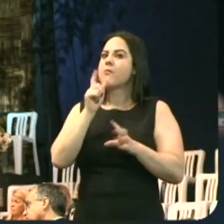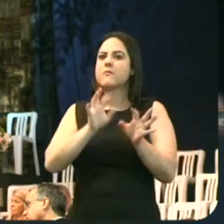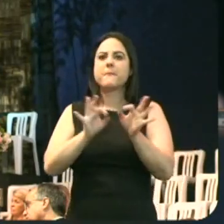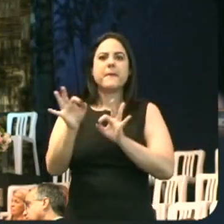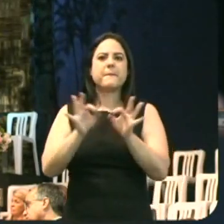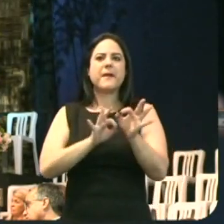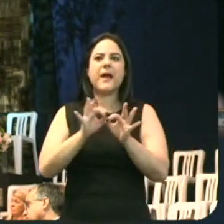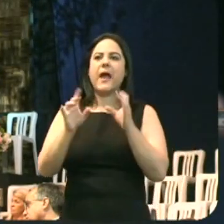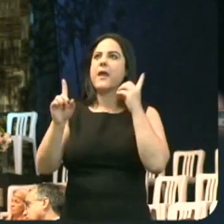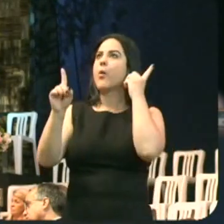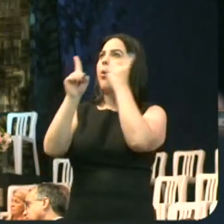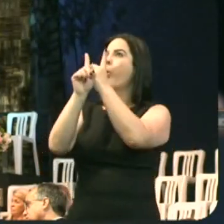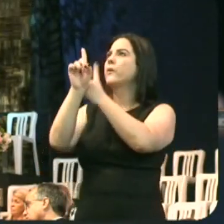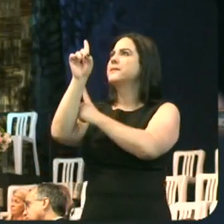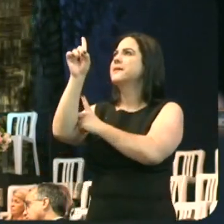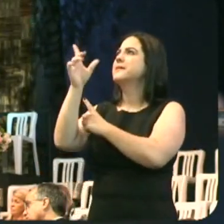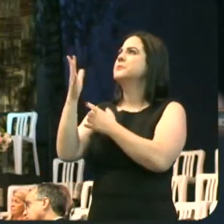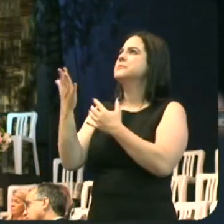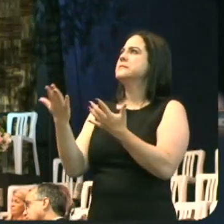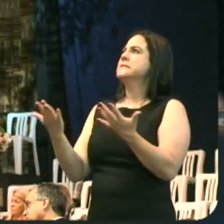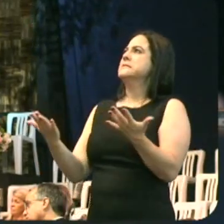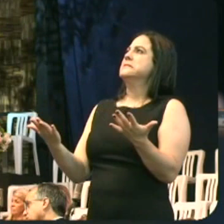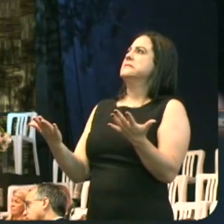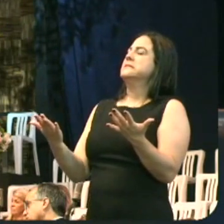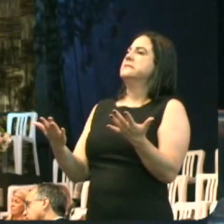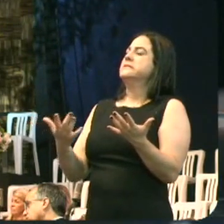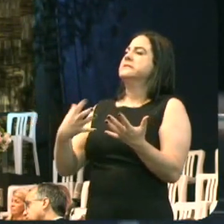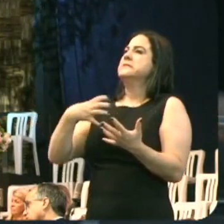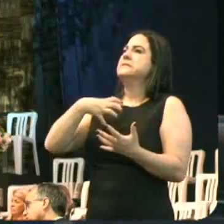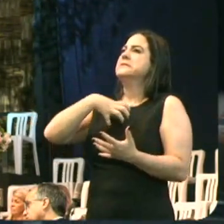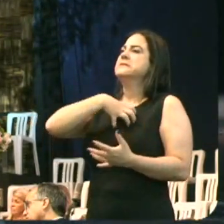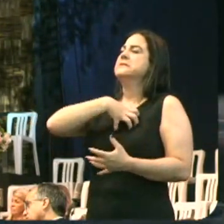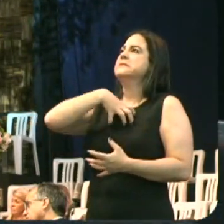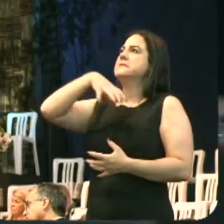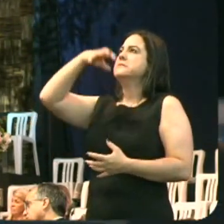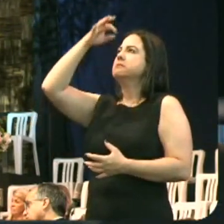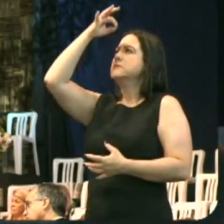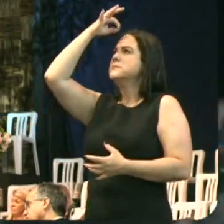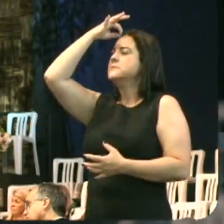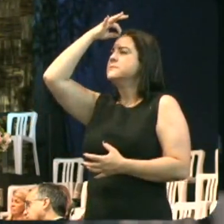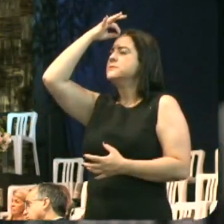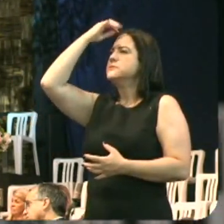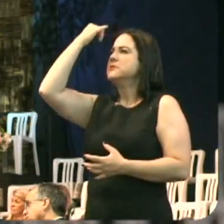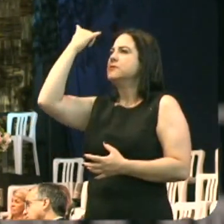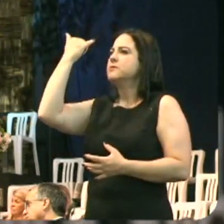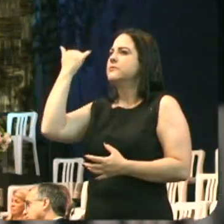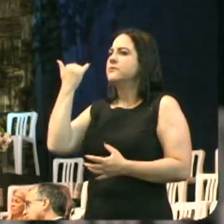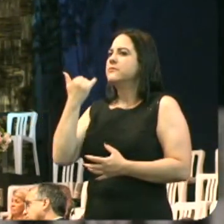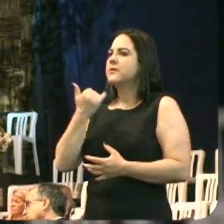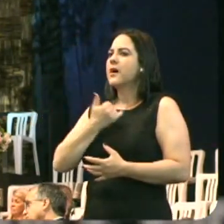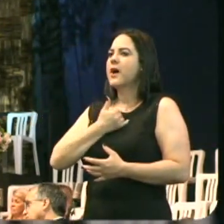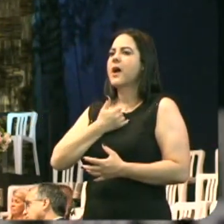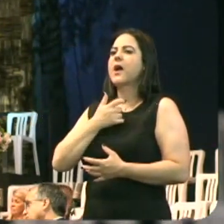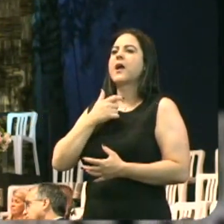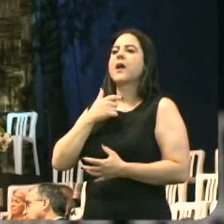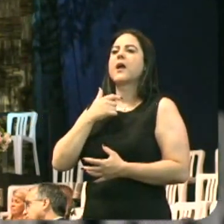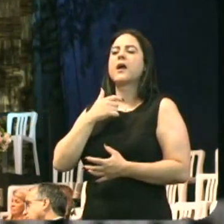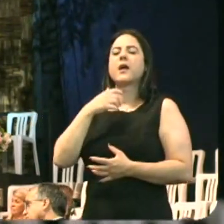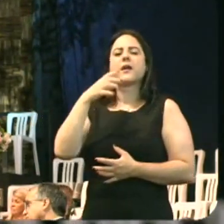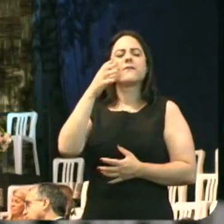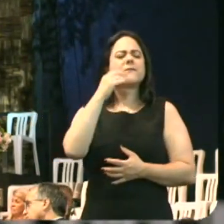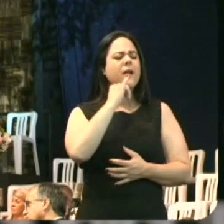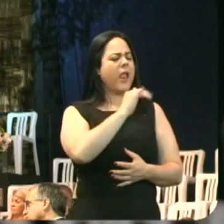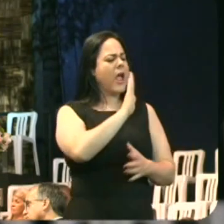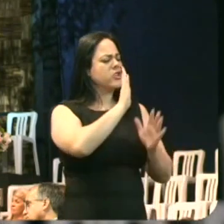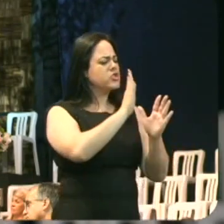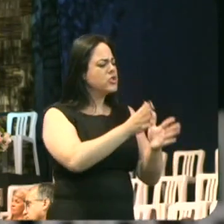o meu encontro com Deus, e eu pude ouvir a voz do Espírito. Quantas vezes eu já tentei te